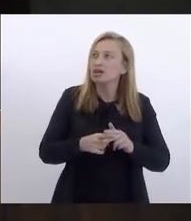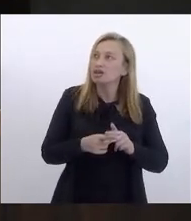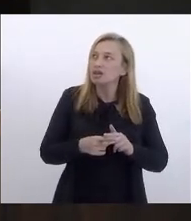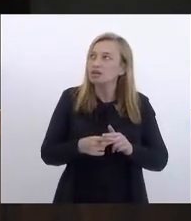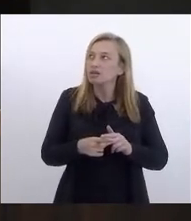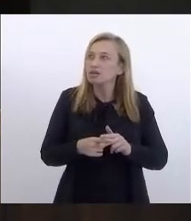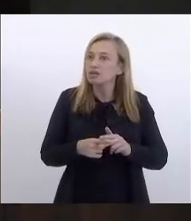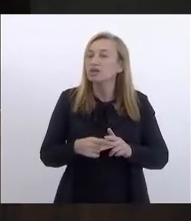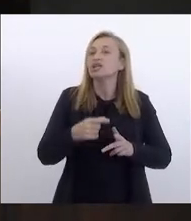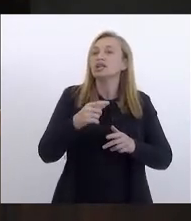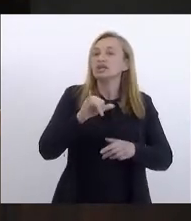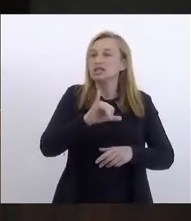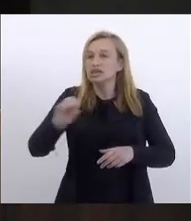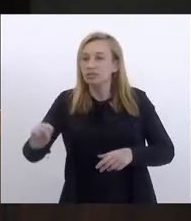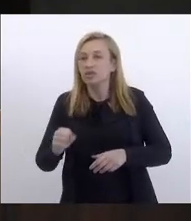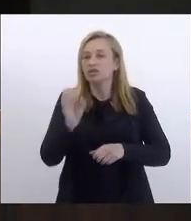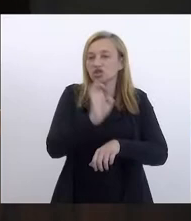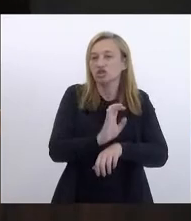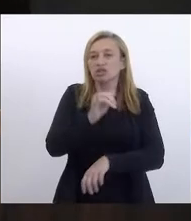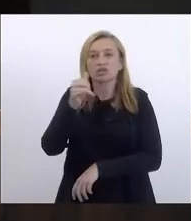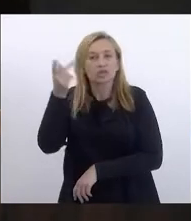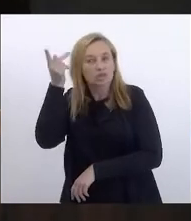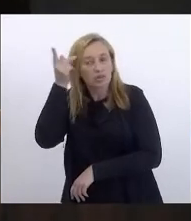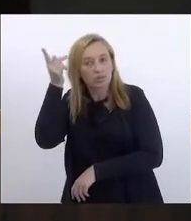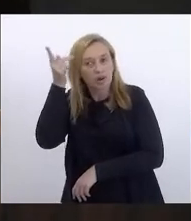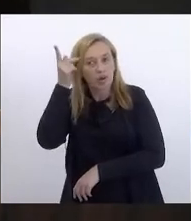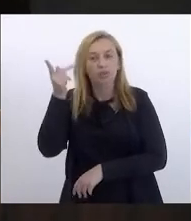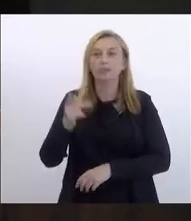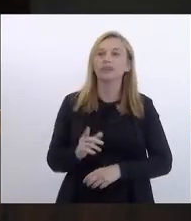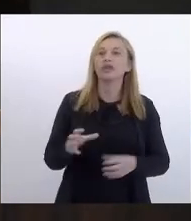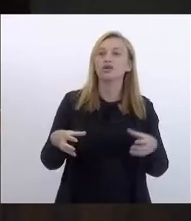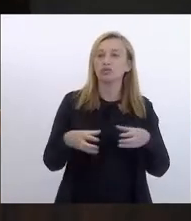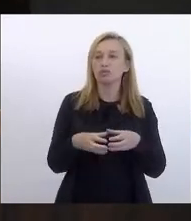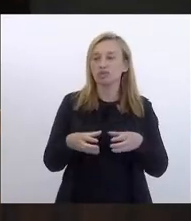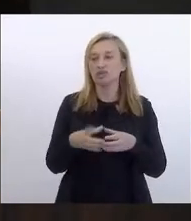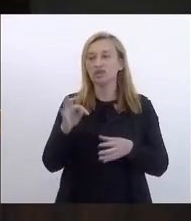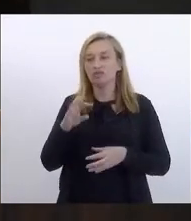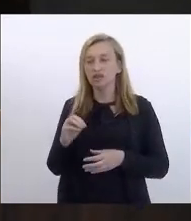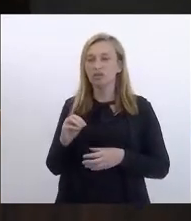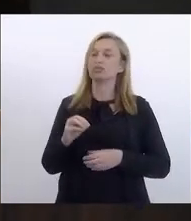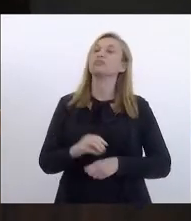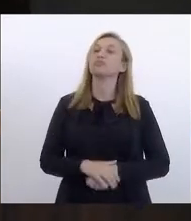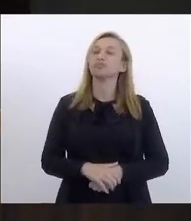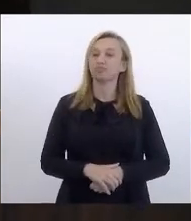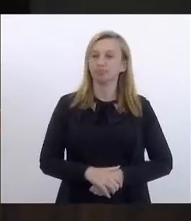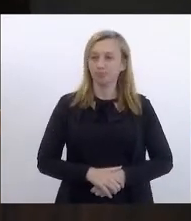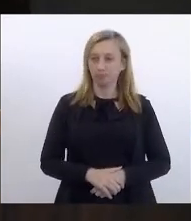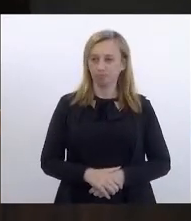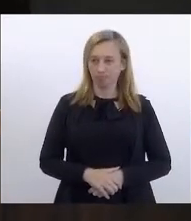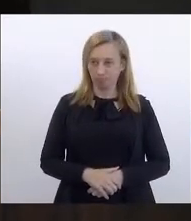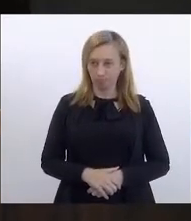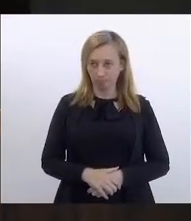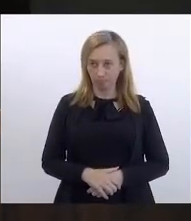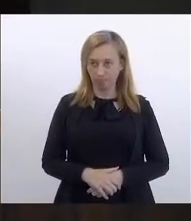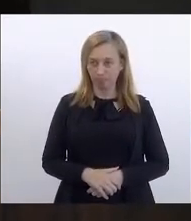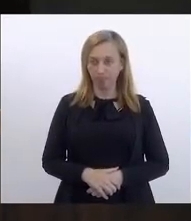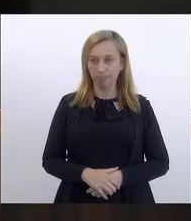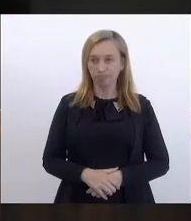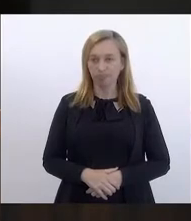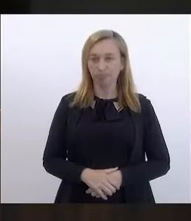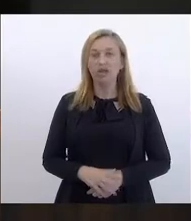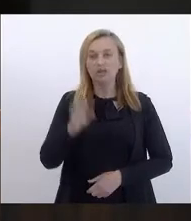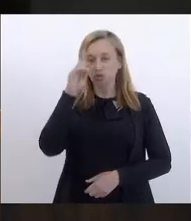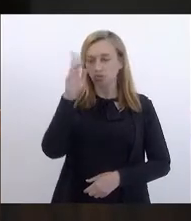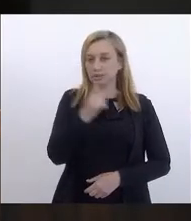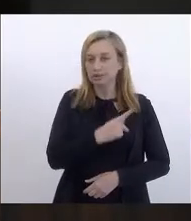regulamento do ICMS no estado de São Paulo tendo de pareceres da comissão de eventos condicionais e vetos para emitir o parecer do senhor